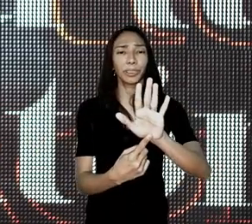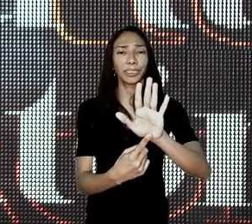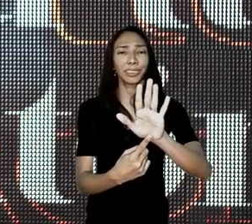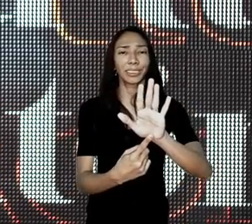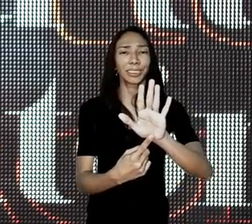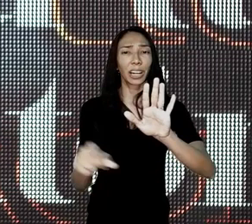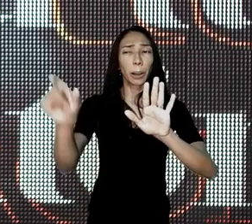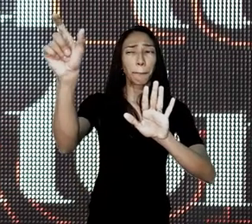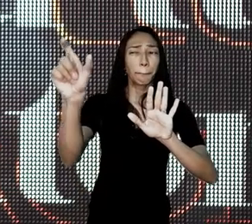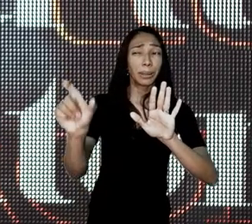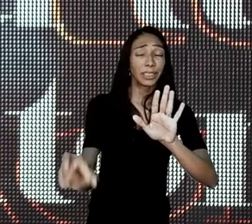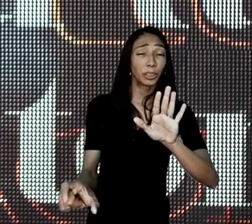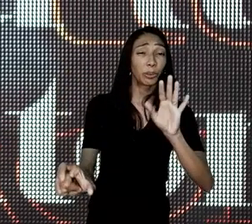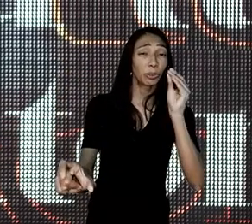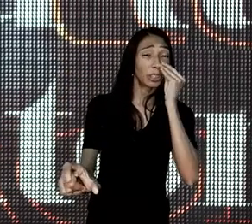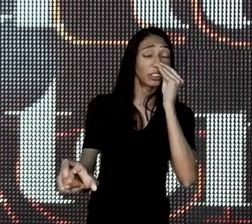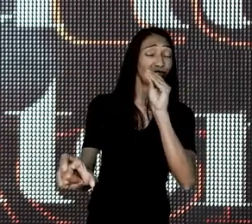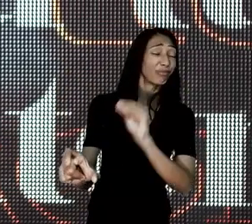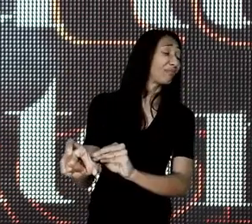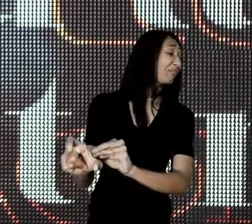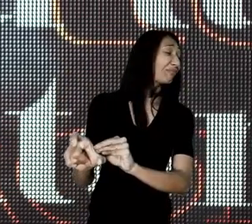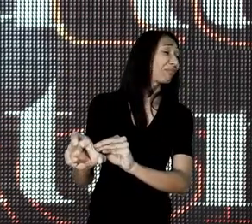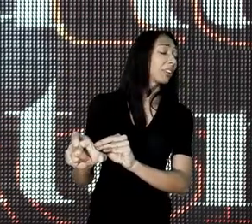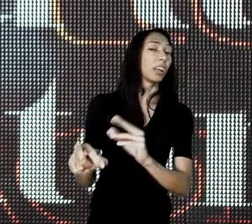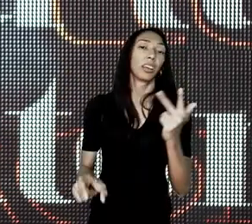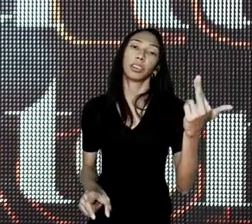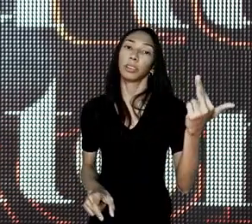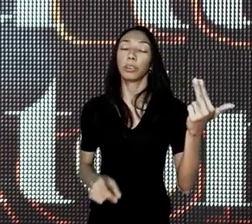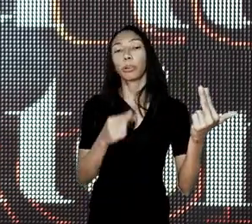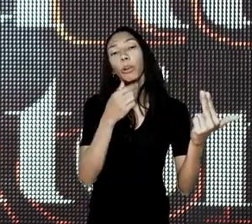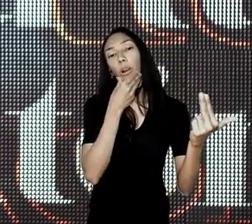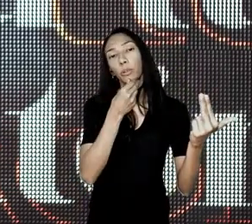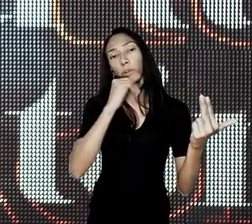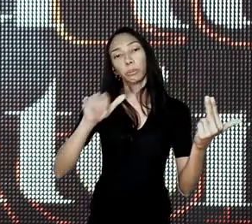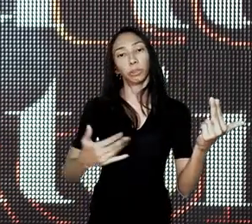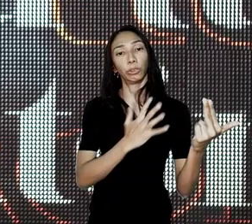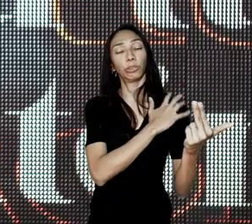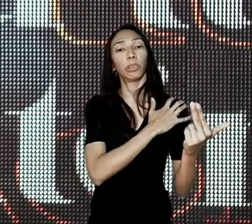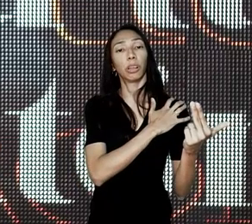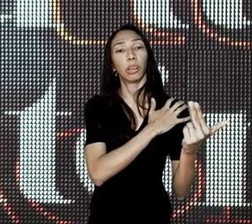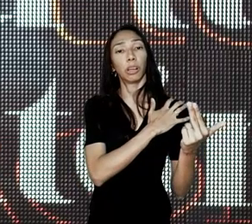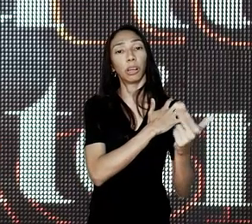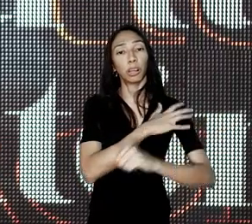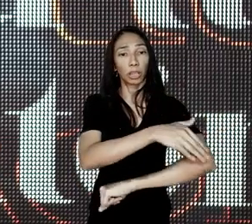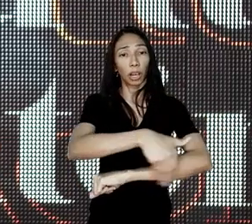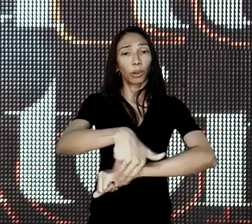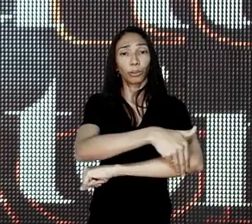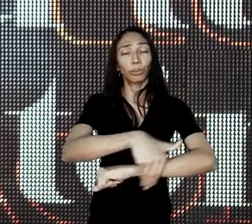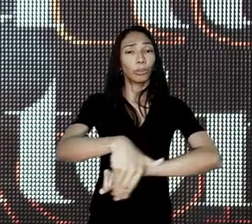que você desprezou no caminho, como Jairo havia desprezado aquela mulher tantas vezes. Eles moravam na mesma